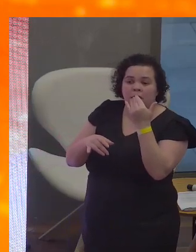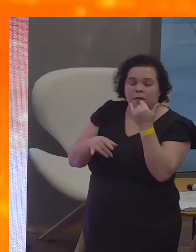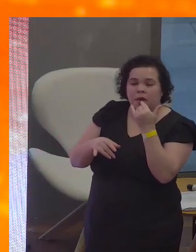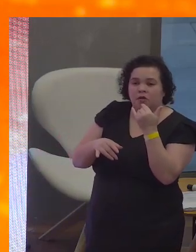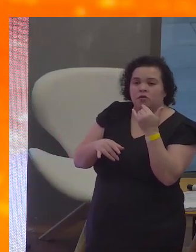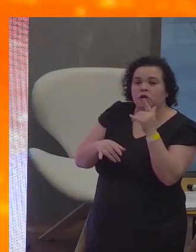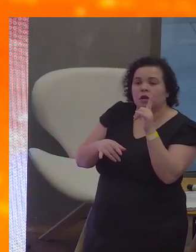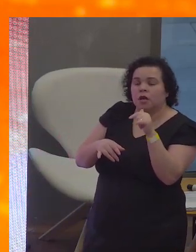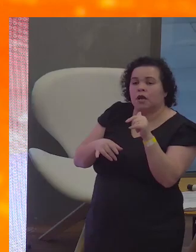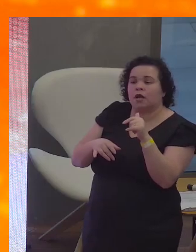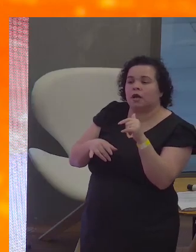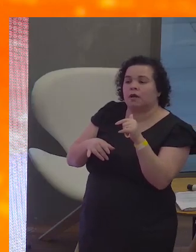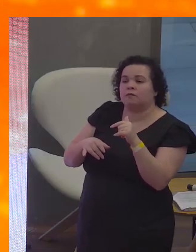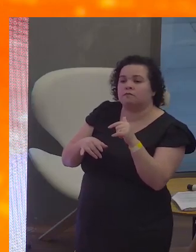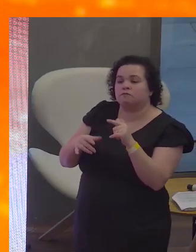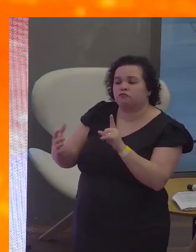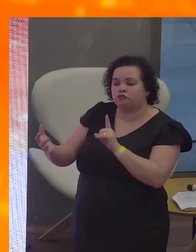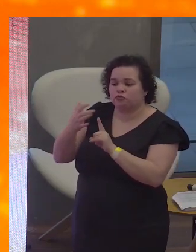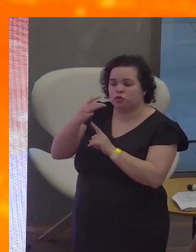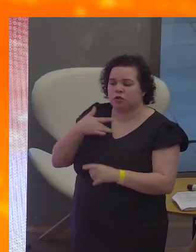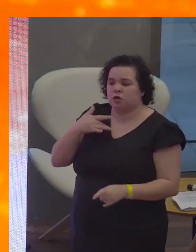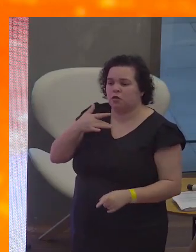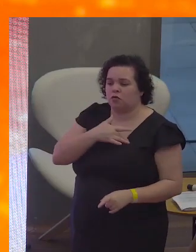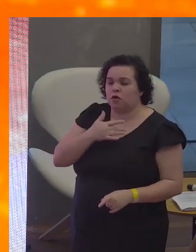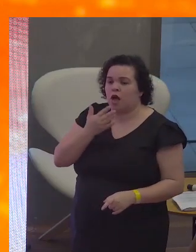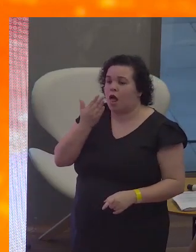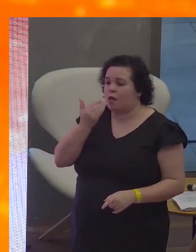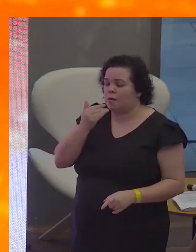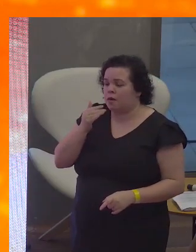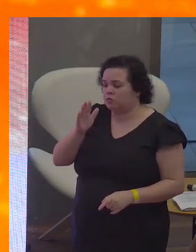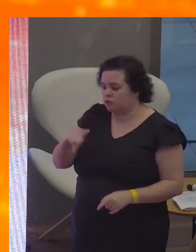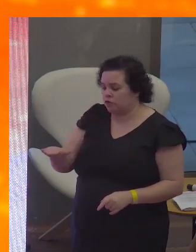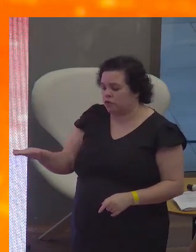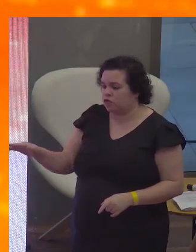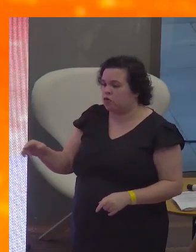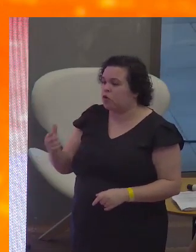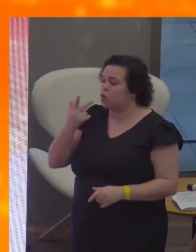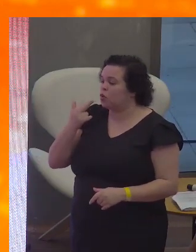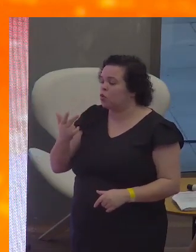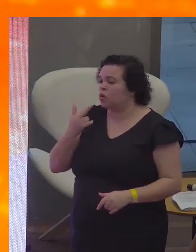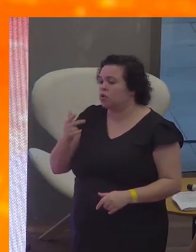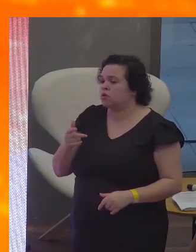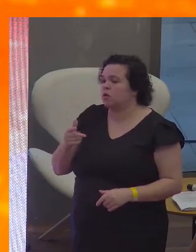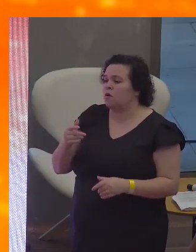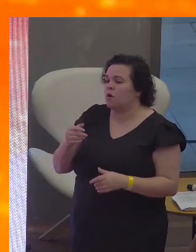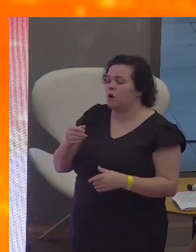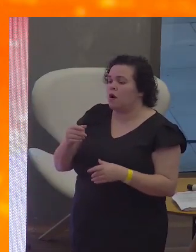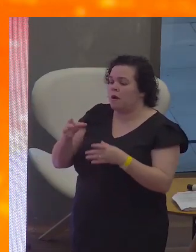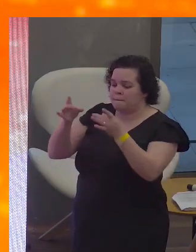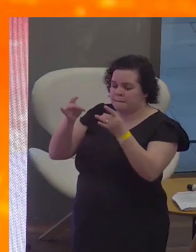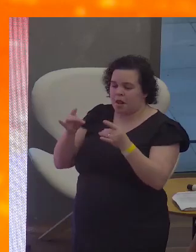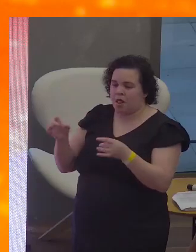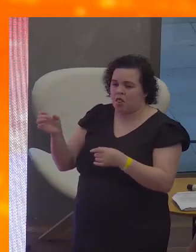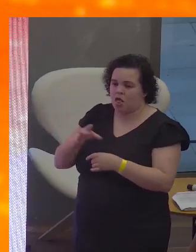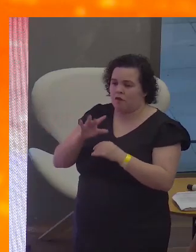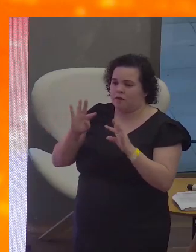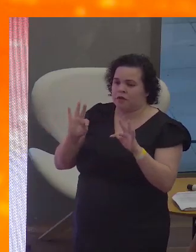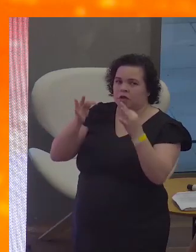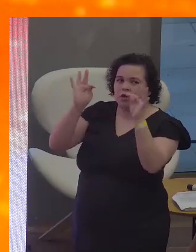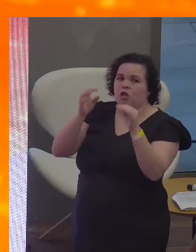propriedade de função e ou saúde. Alimentos infantis, nutrição integral, embalagens com novas tecnologias,